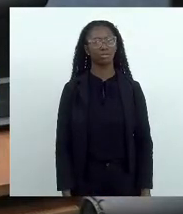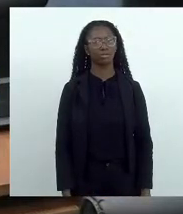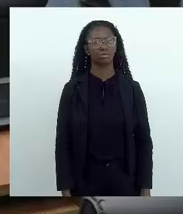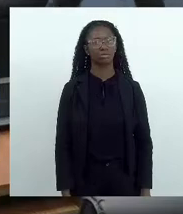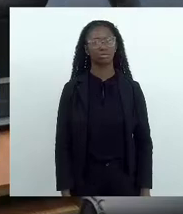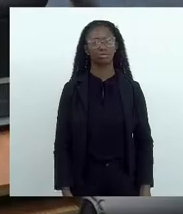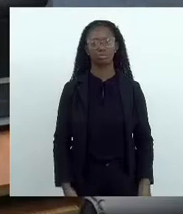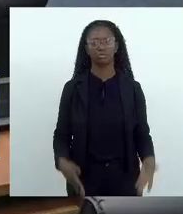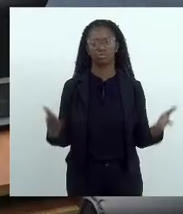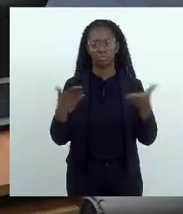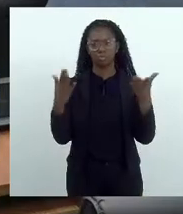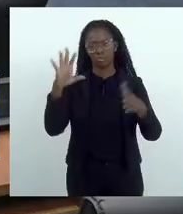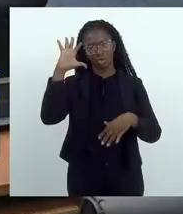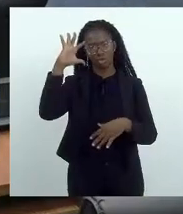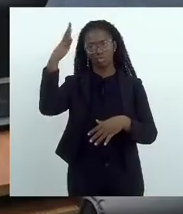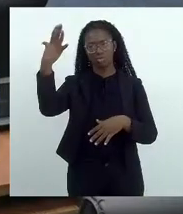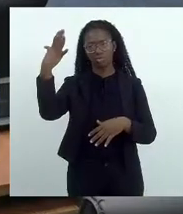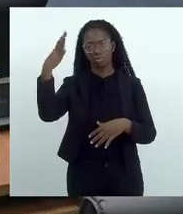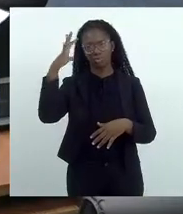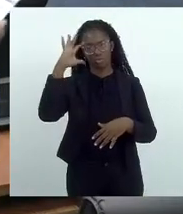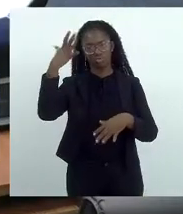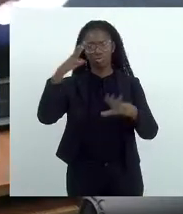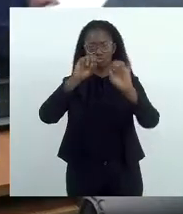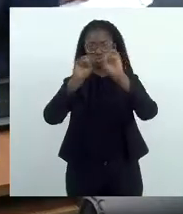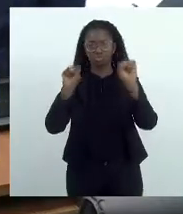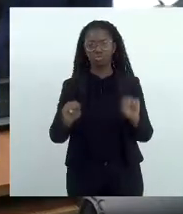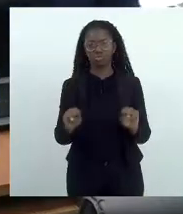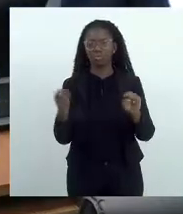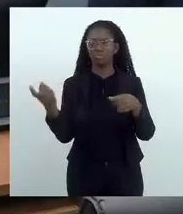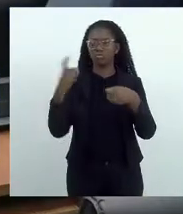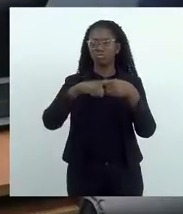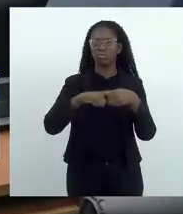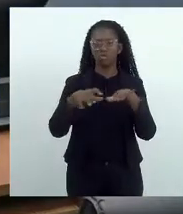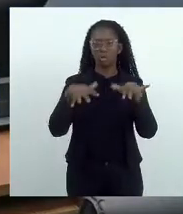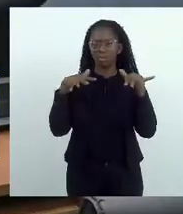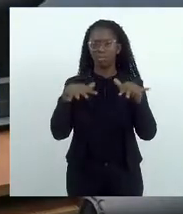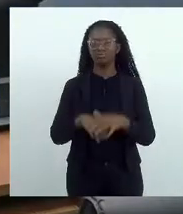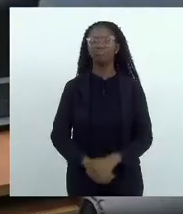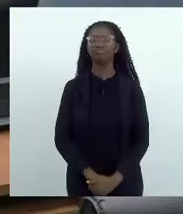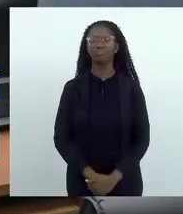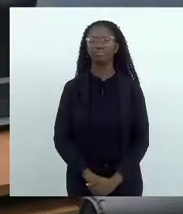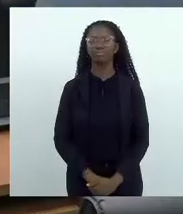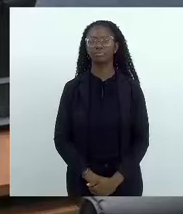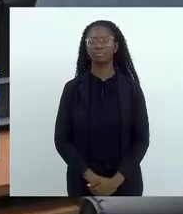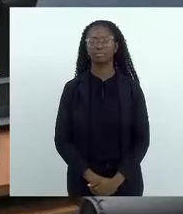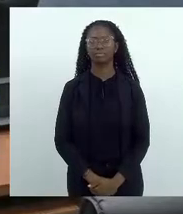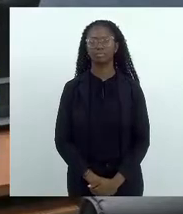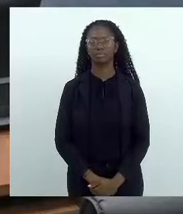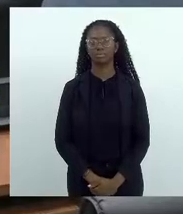Agora tá resolvido o sistema, vamos retomar a sessão.